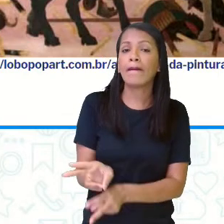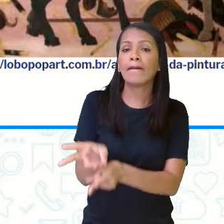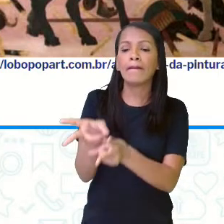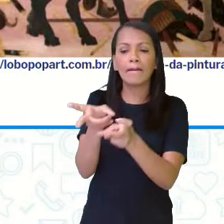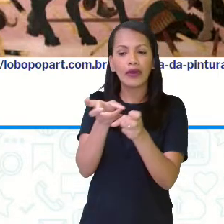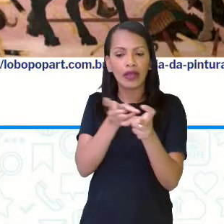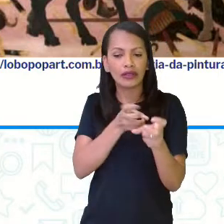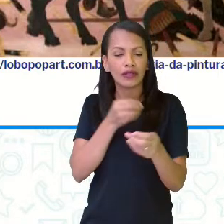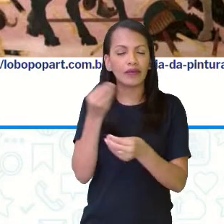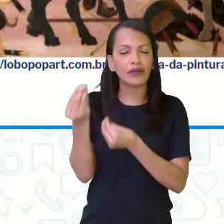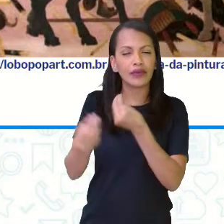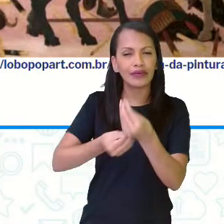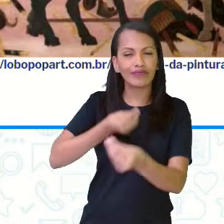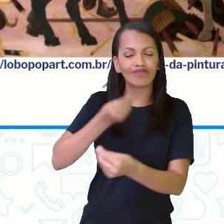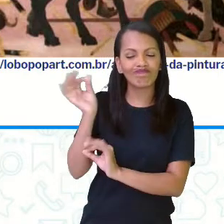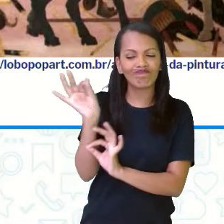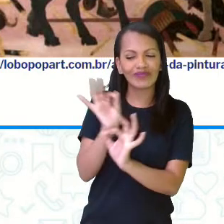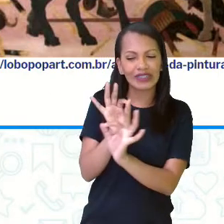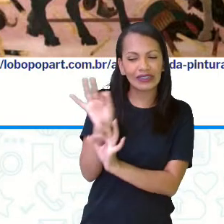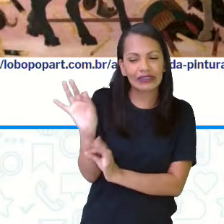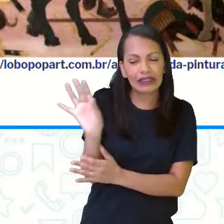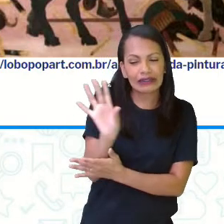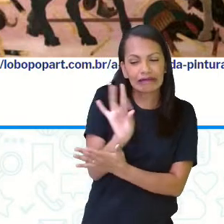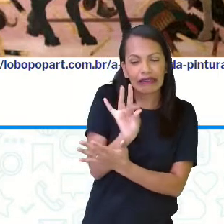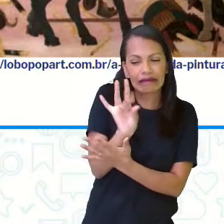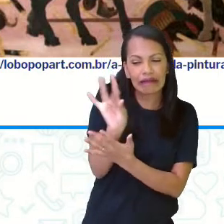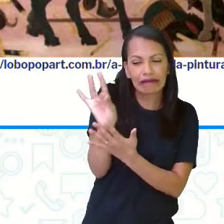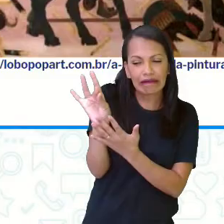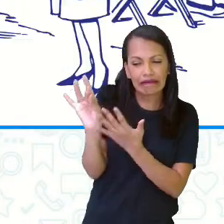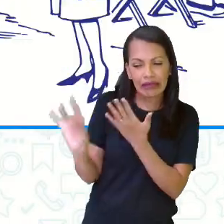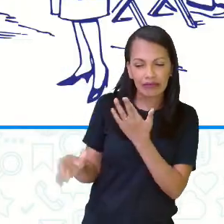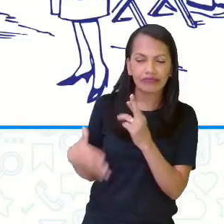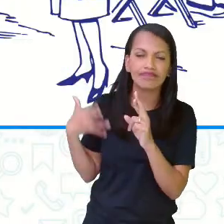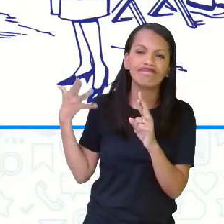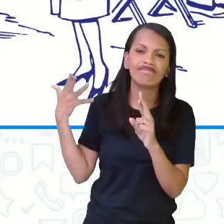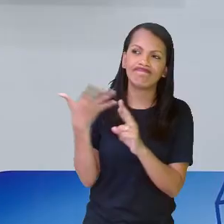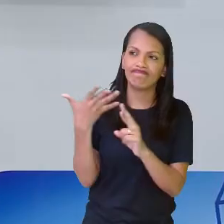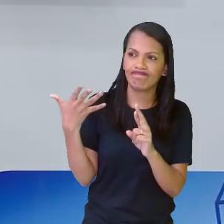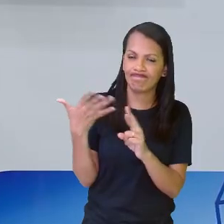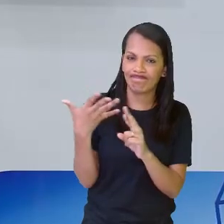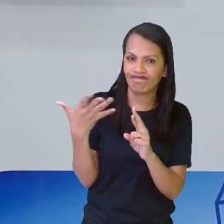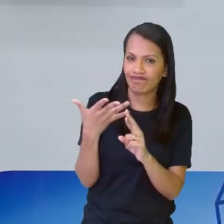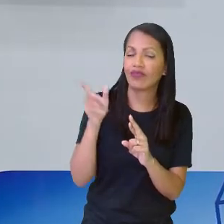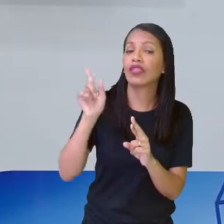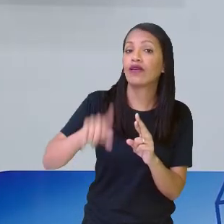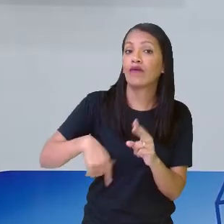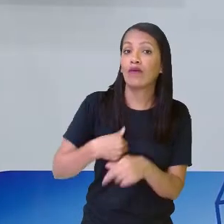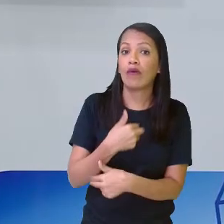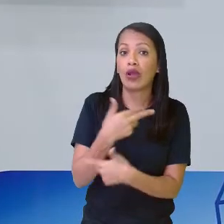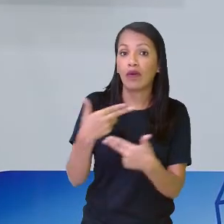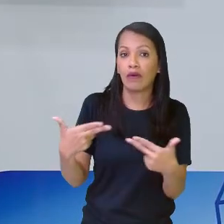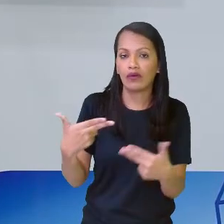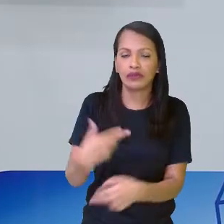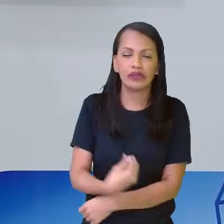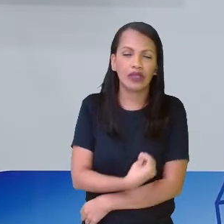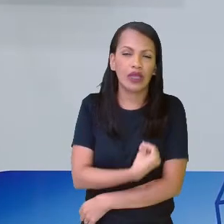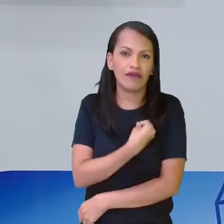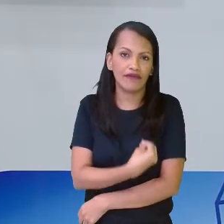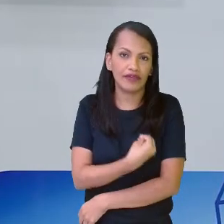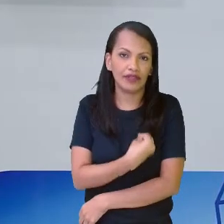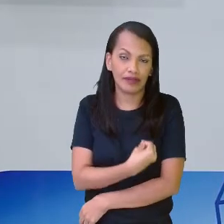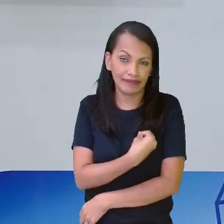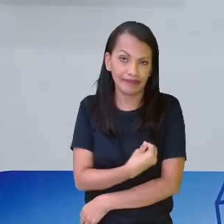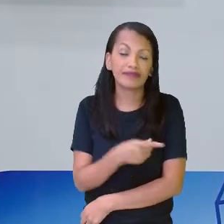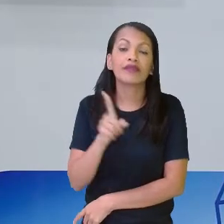artístico mais elaborado e que vai estar representando uma cena, algo do cotidiano. Por quê? A pintura,